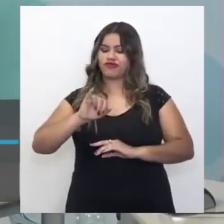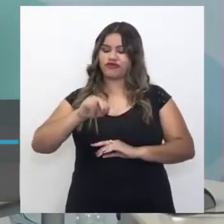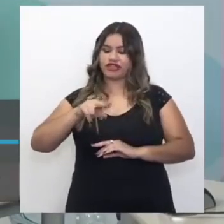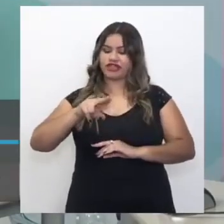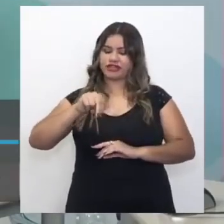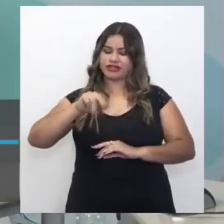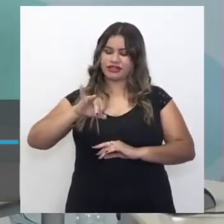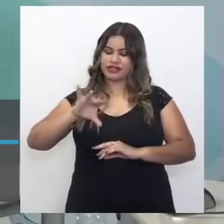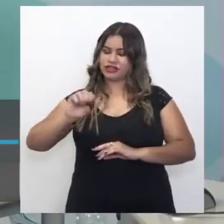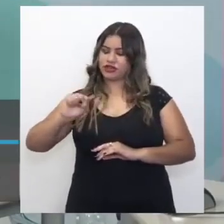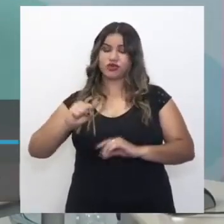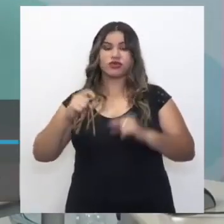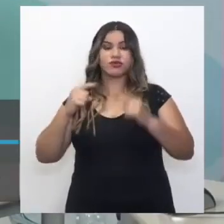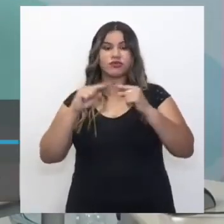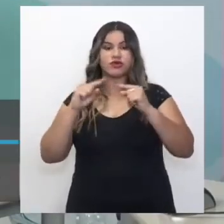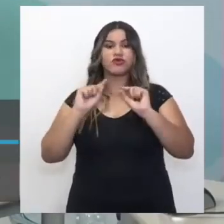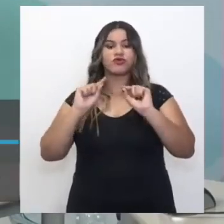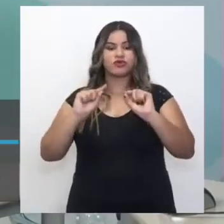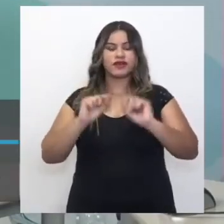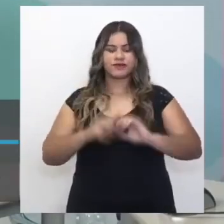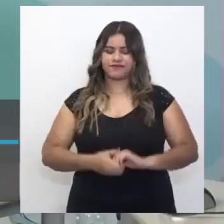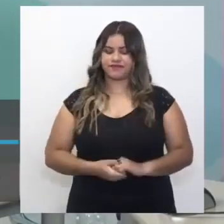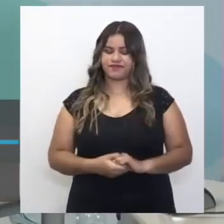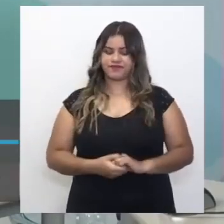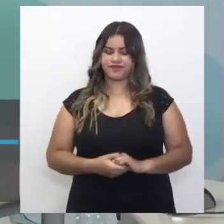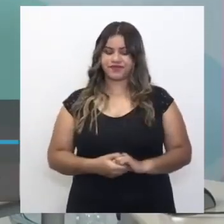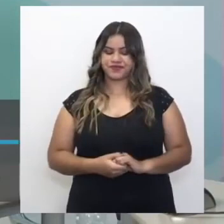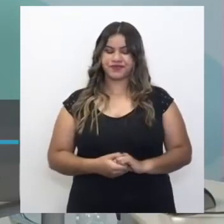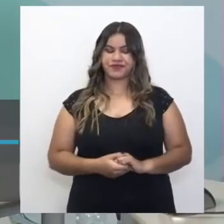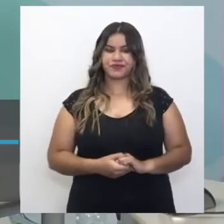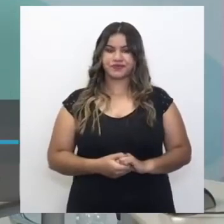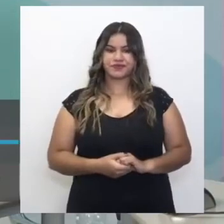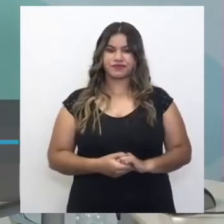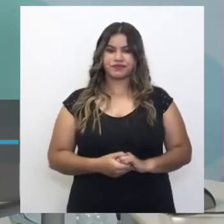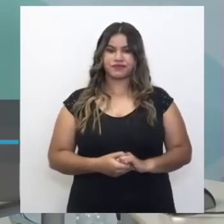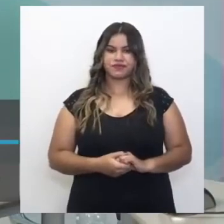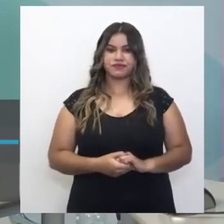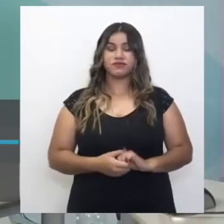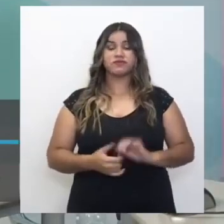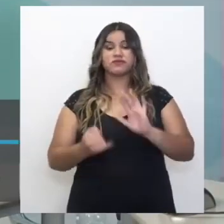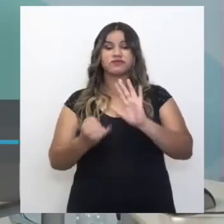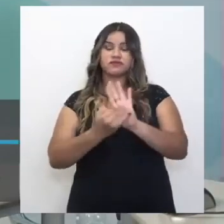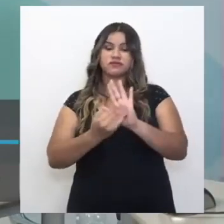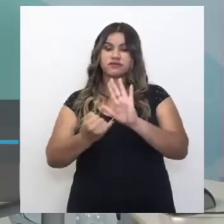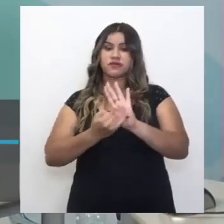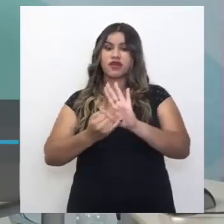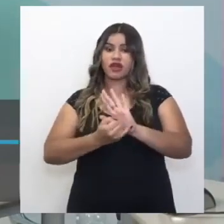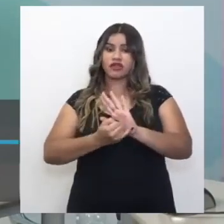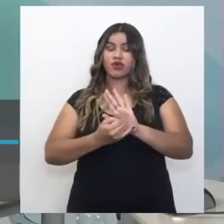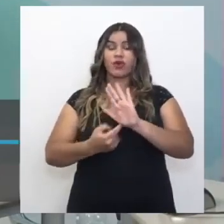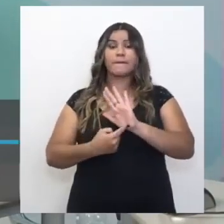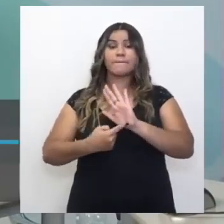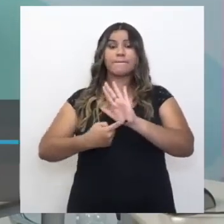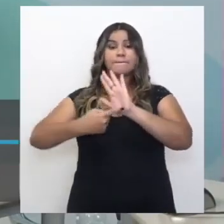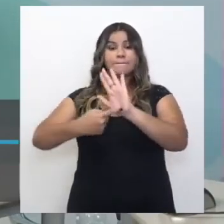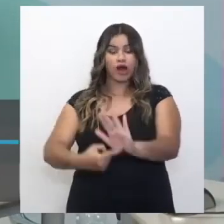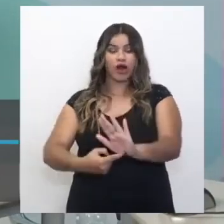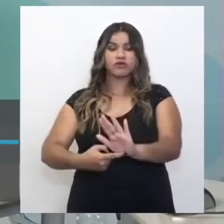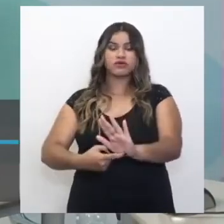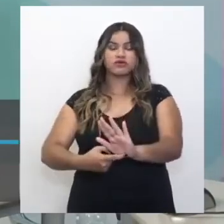a resposta dos seus estudantes, dizendo que esses indicadores eles expressam e